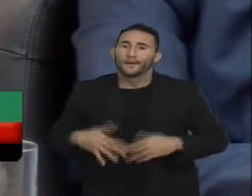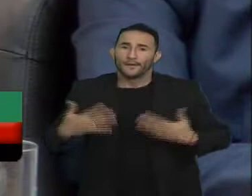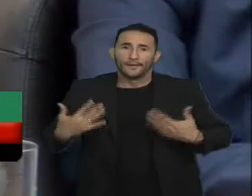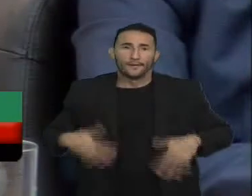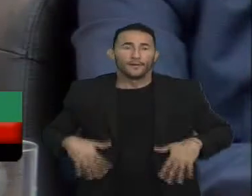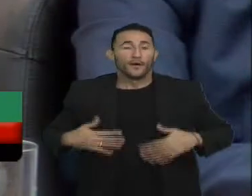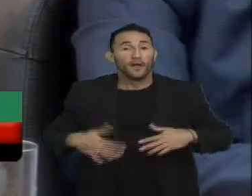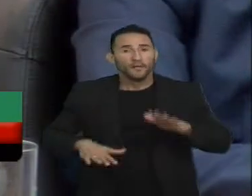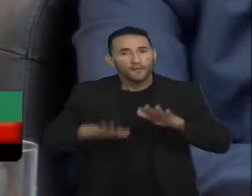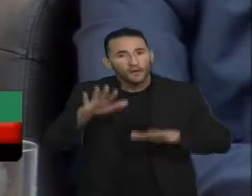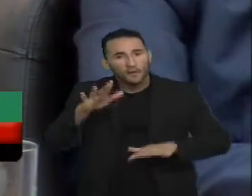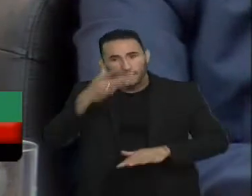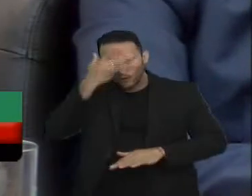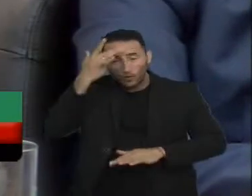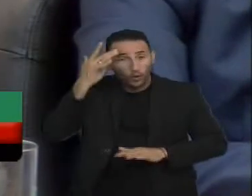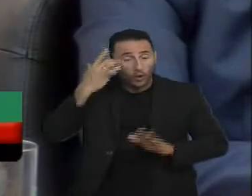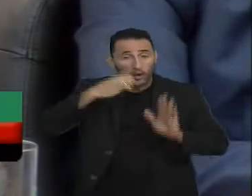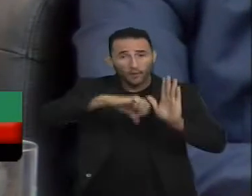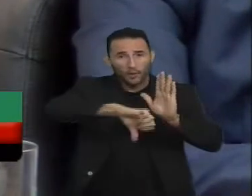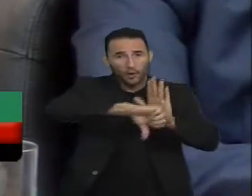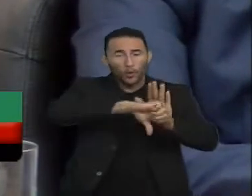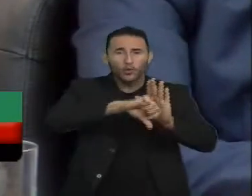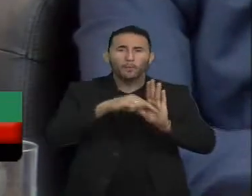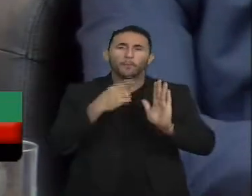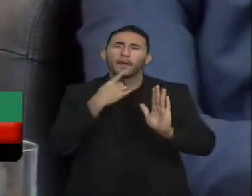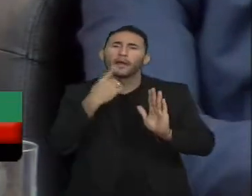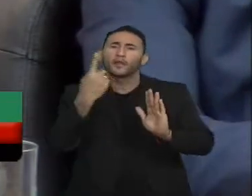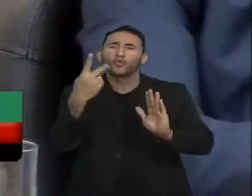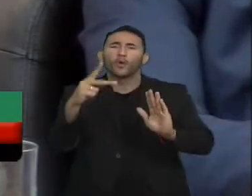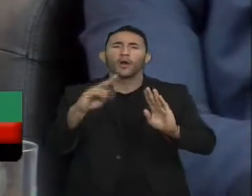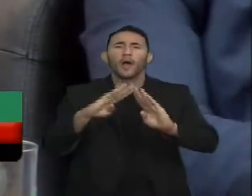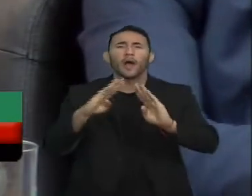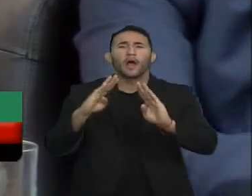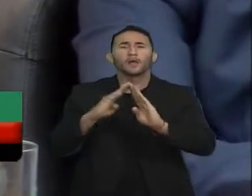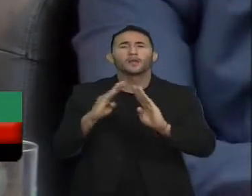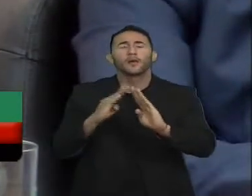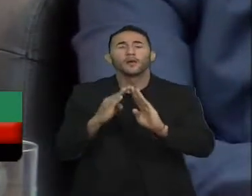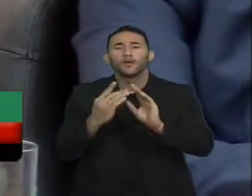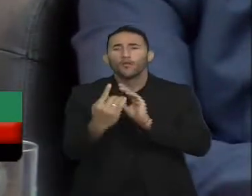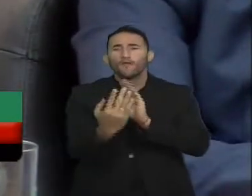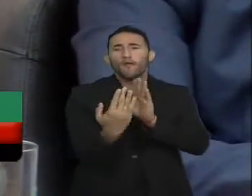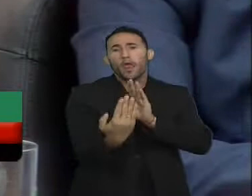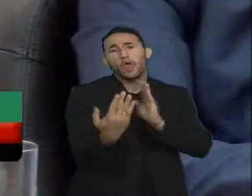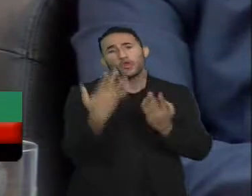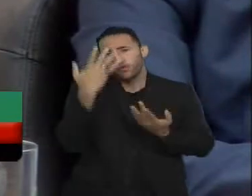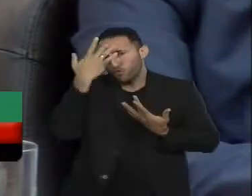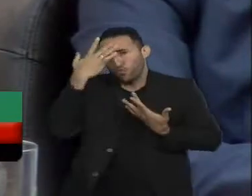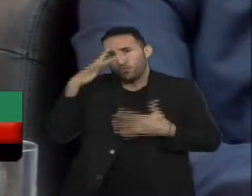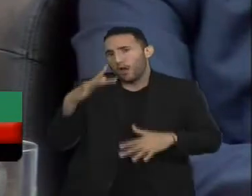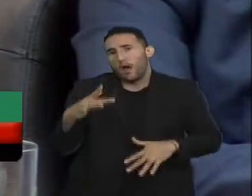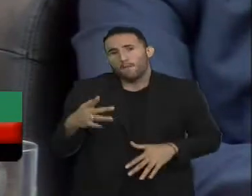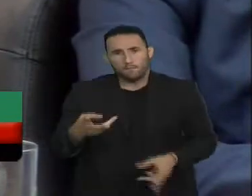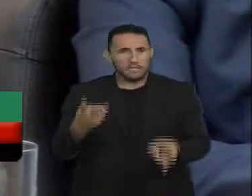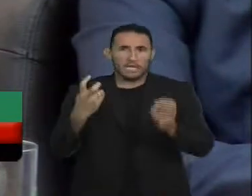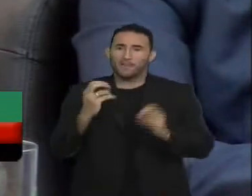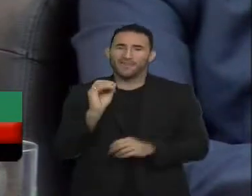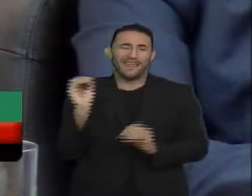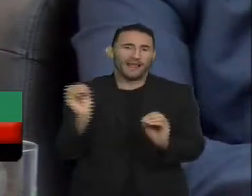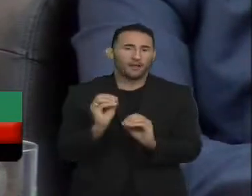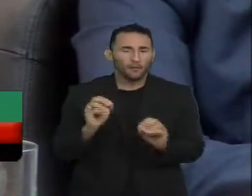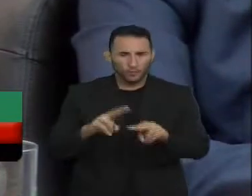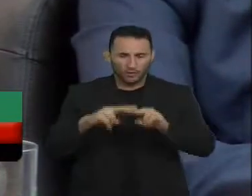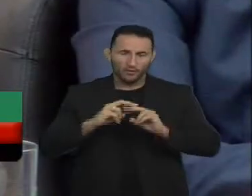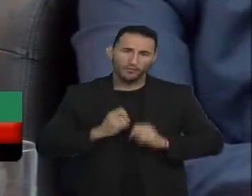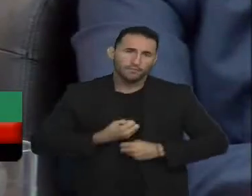ao lado da sua casa, está em frente da sua casa e você não percebe. Eram essas as minhas